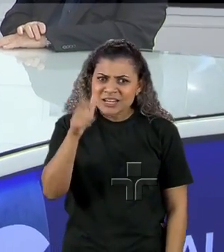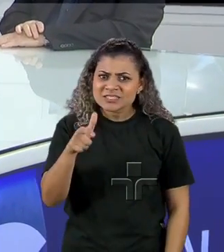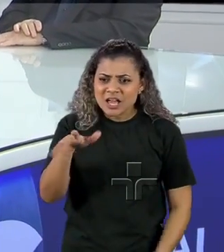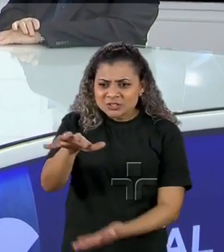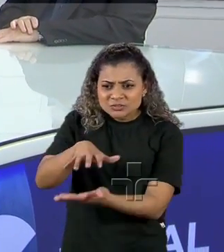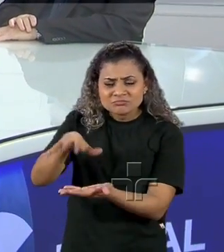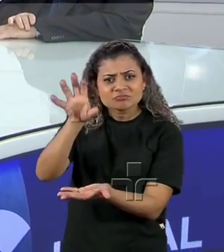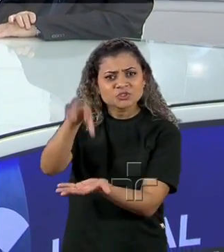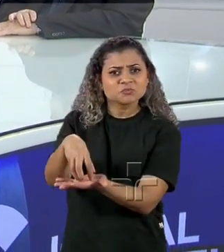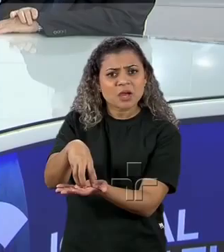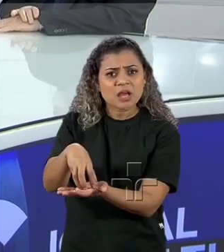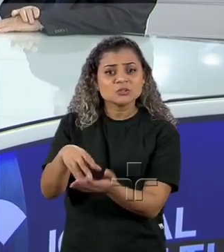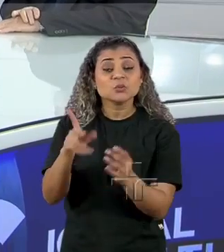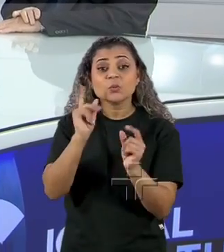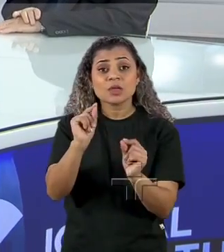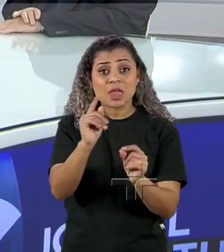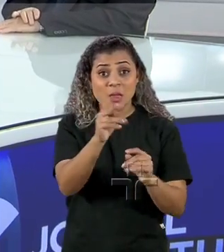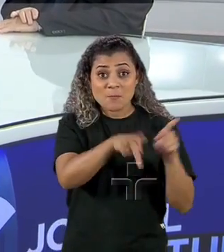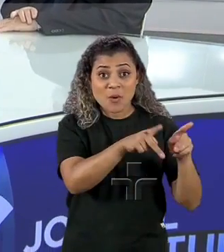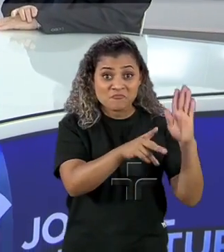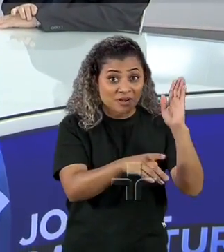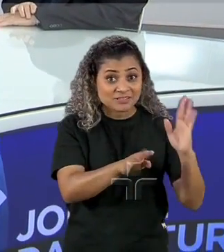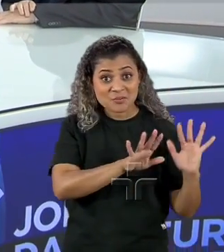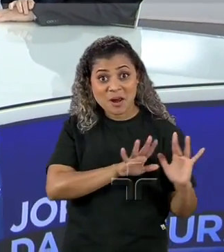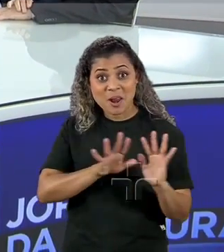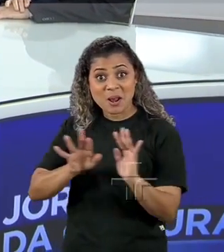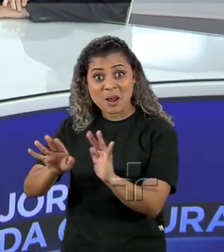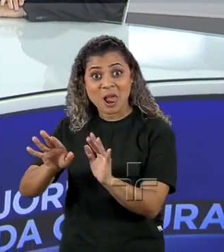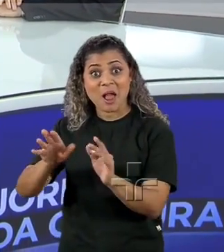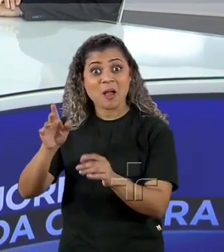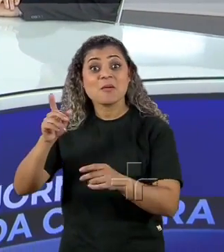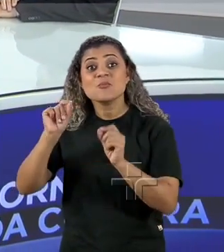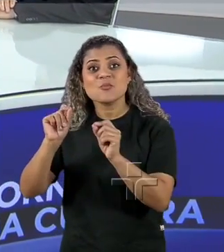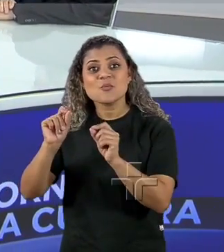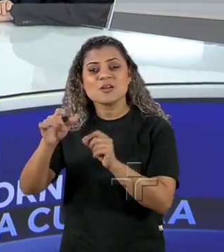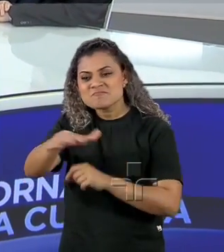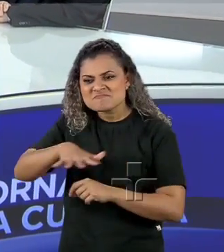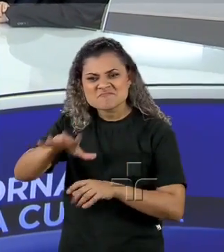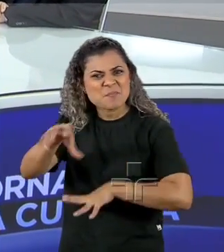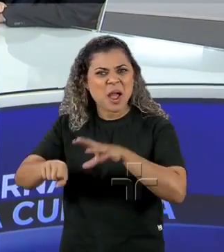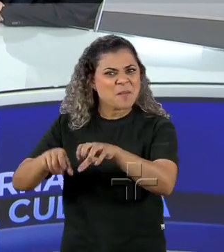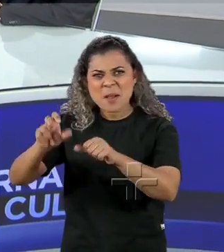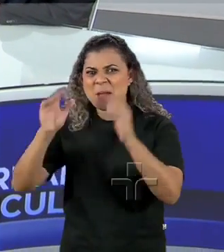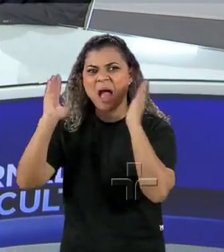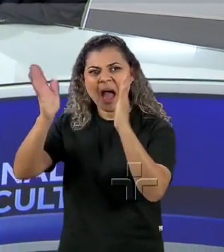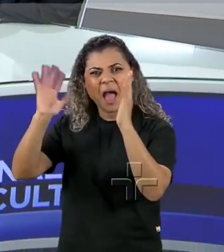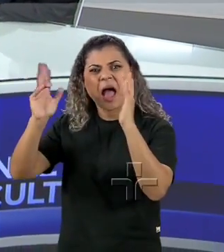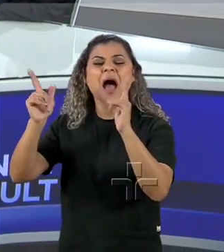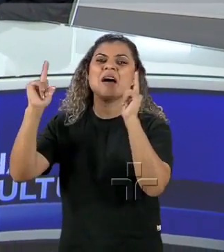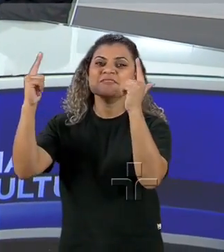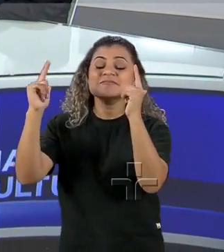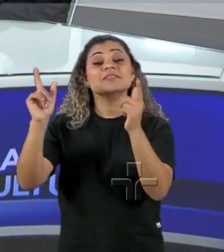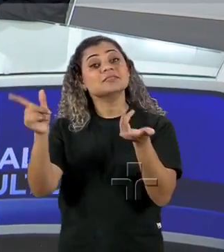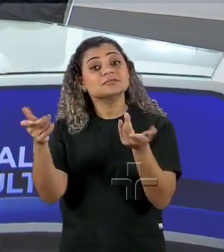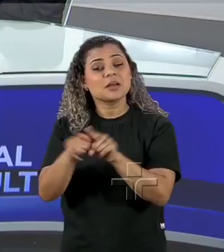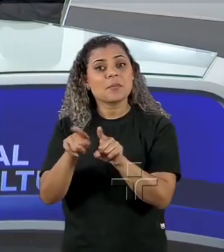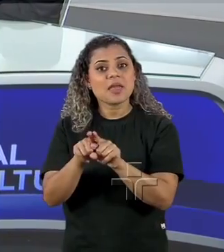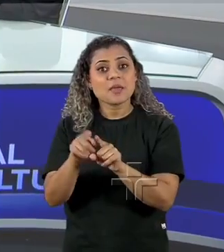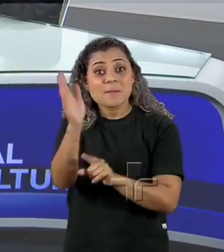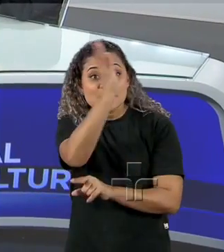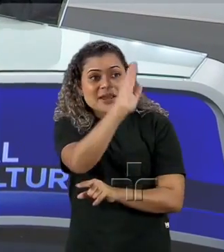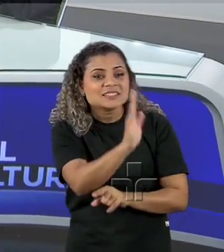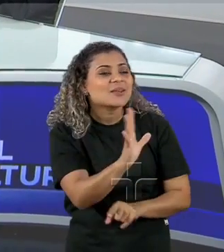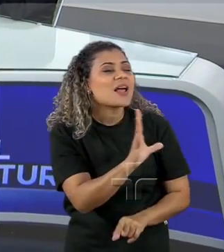Rússia de encontro da torcida brasileira, não? Imagina aquele espaço tomado por nossos torcedores. E o brasileiro gosta